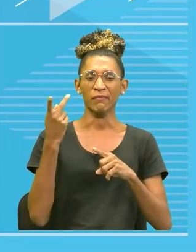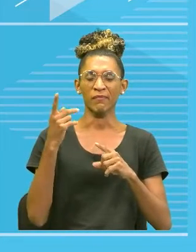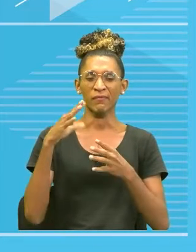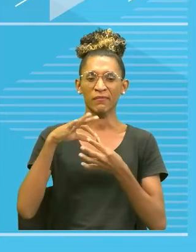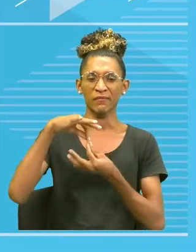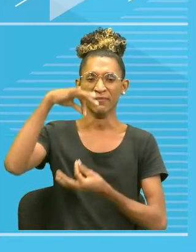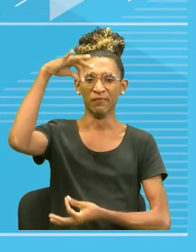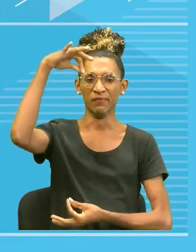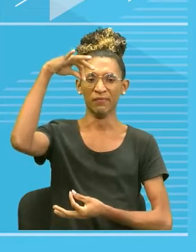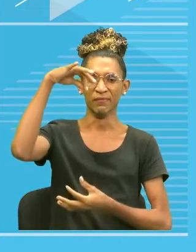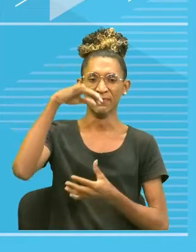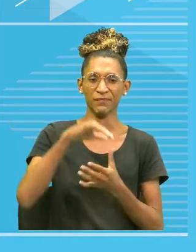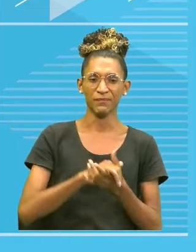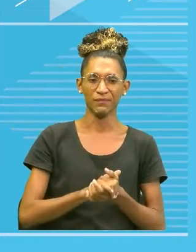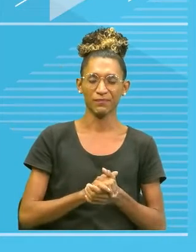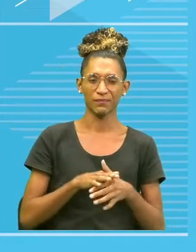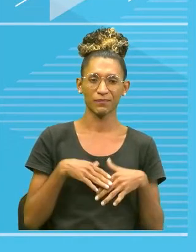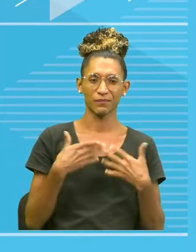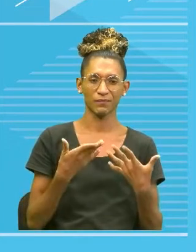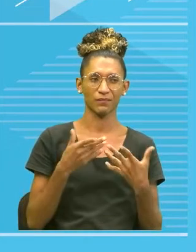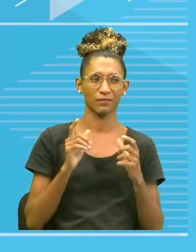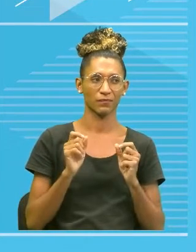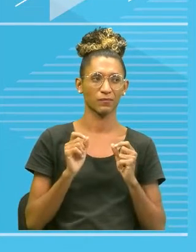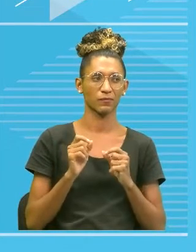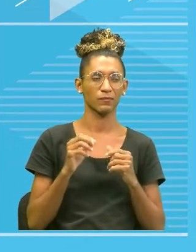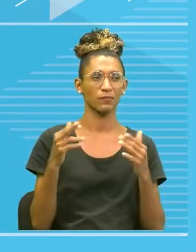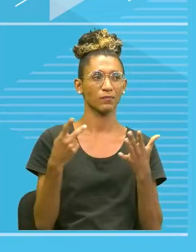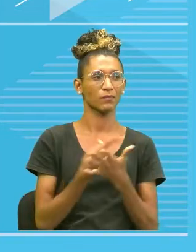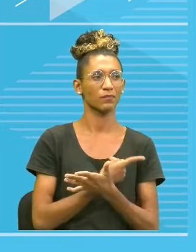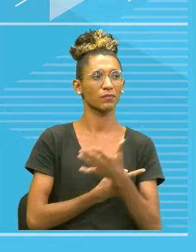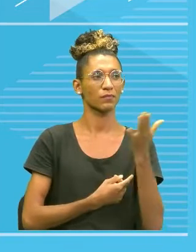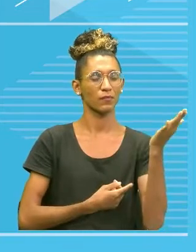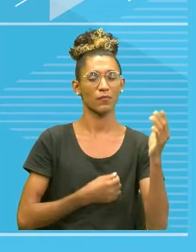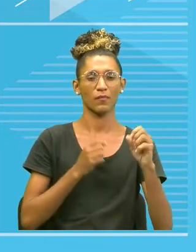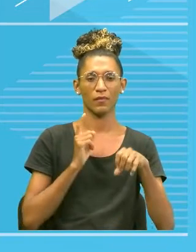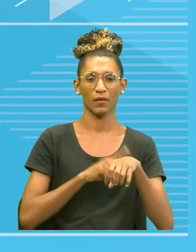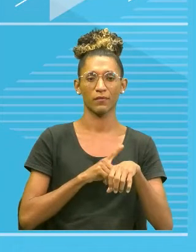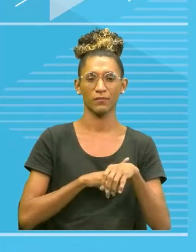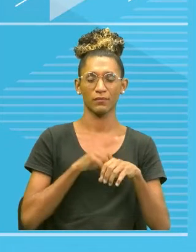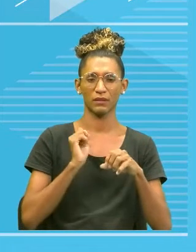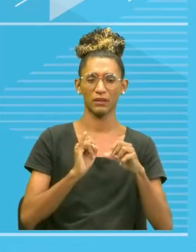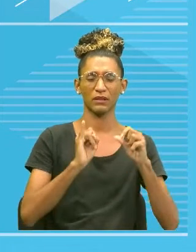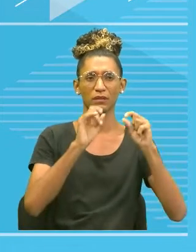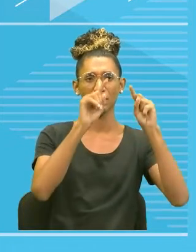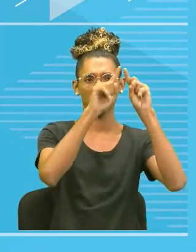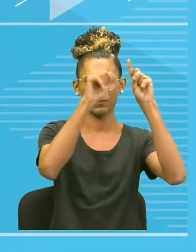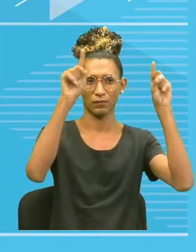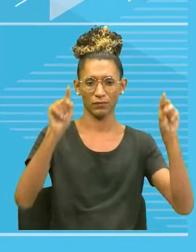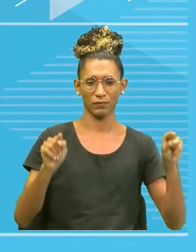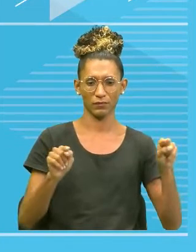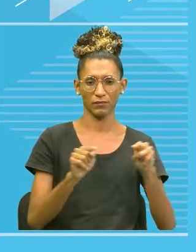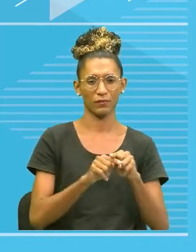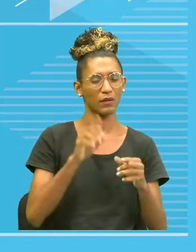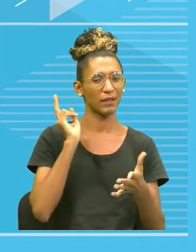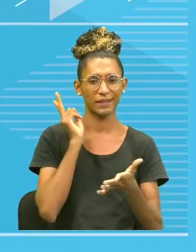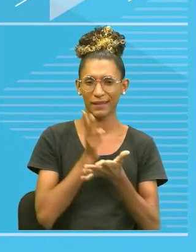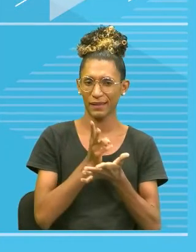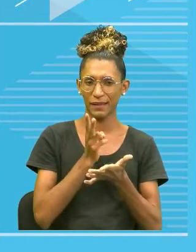altura. Então, esse trabalho realizado aqui, quando o ciclo for um quadrilátero, é sempre